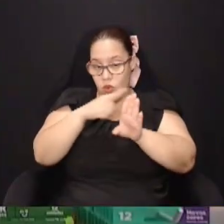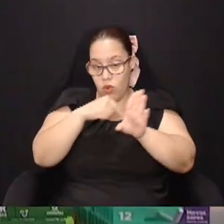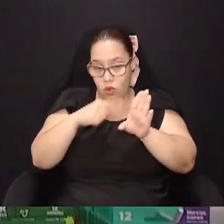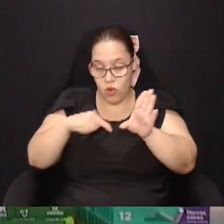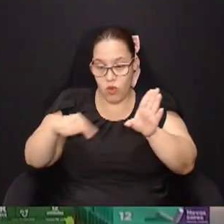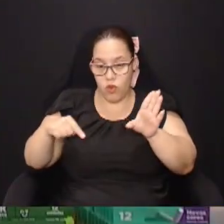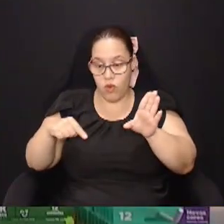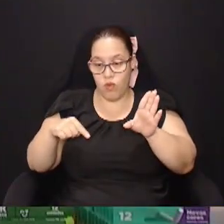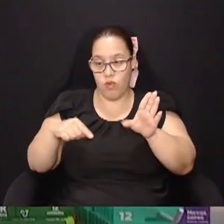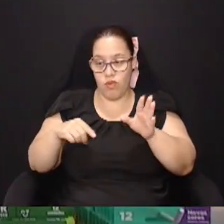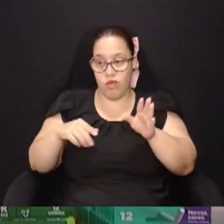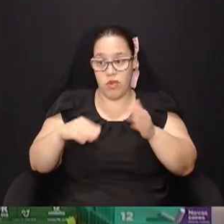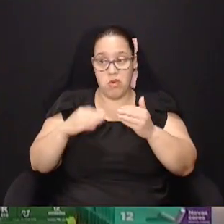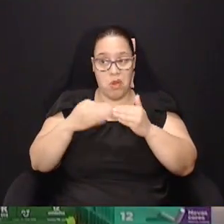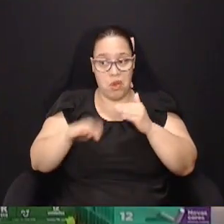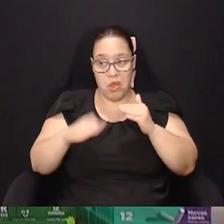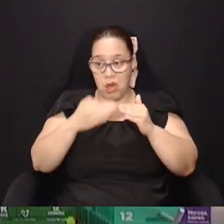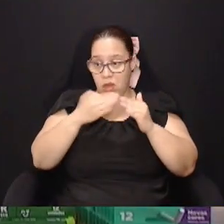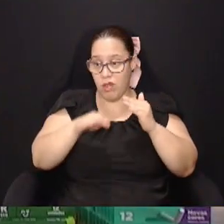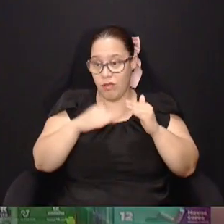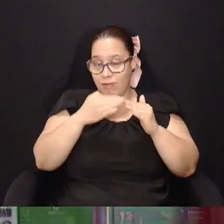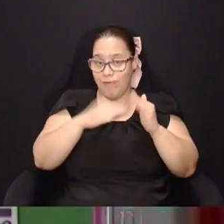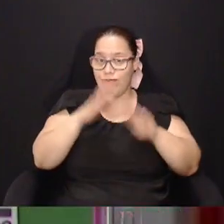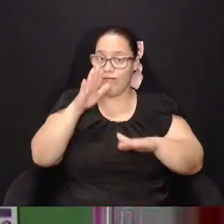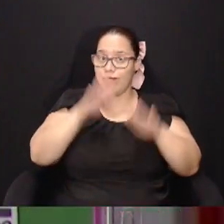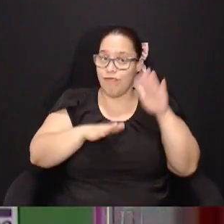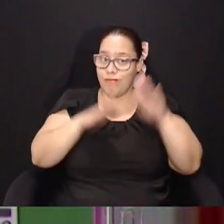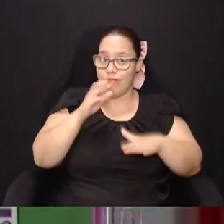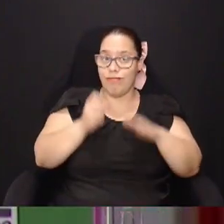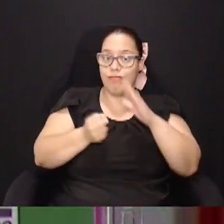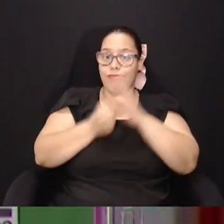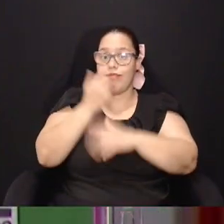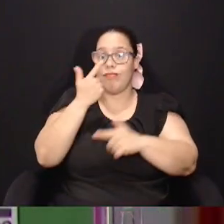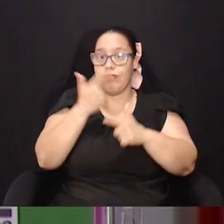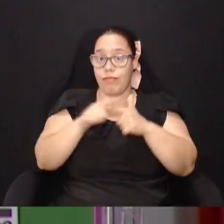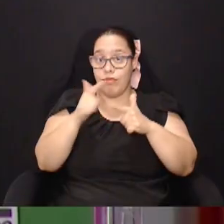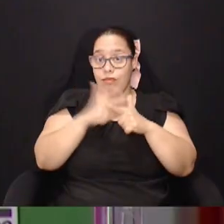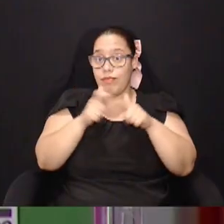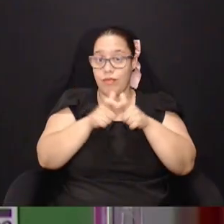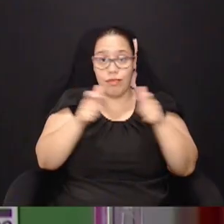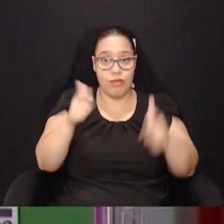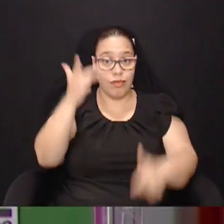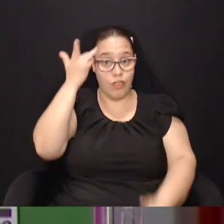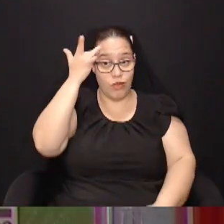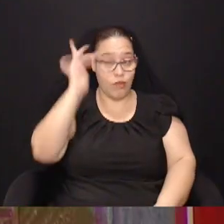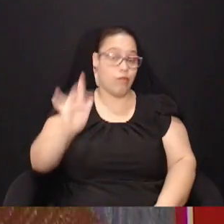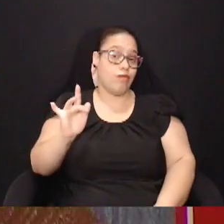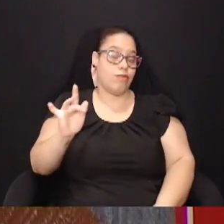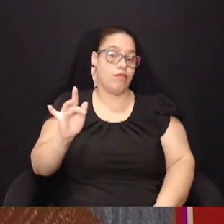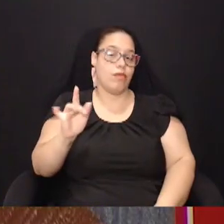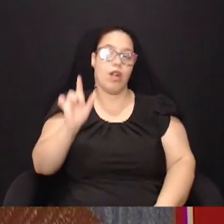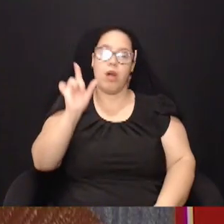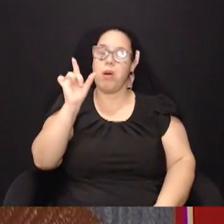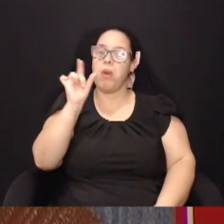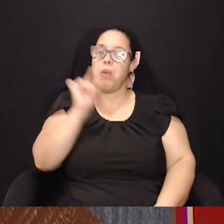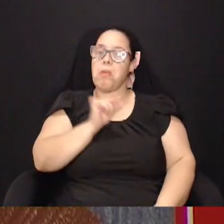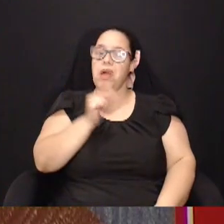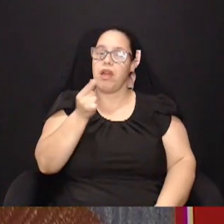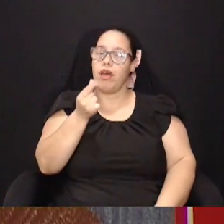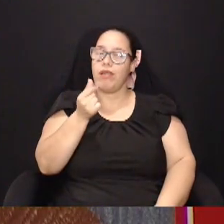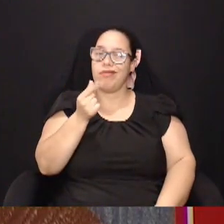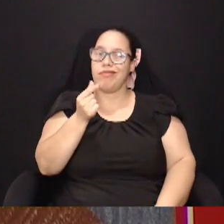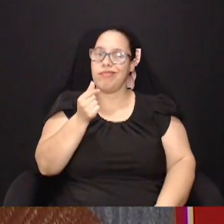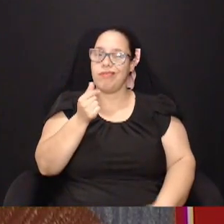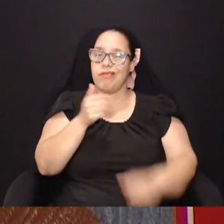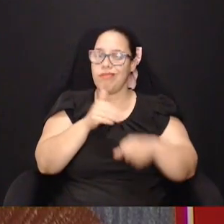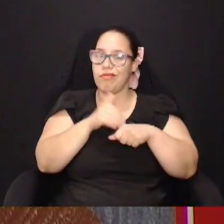disso. Então, às vezes, você cria um problema maior em função de um pequeno valor financeiro. Então, nem